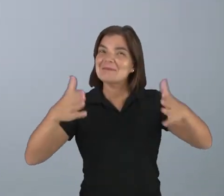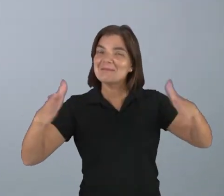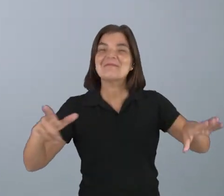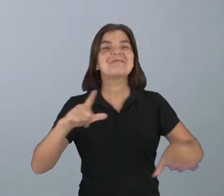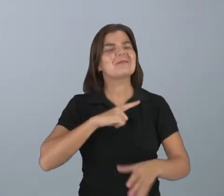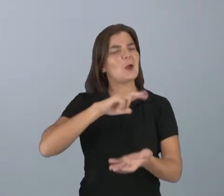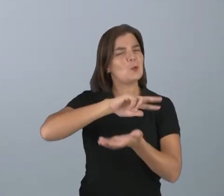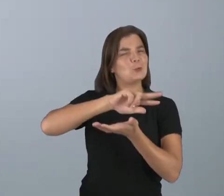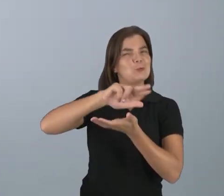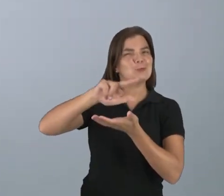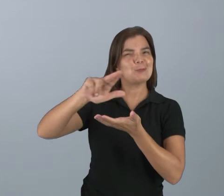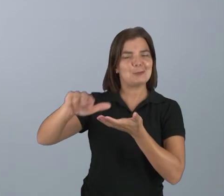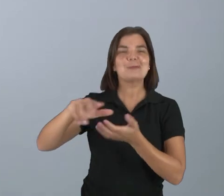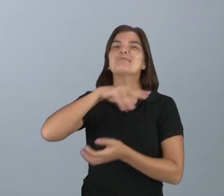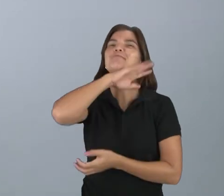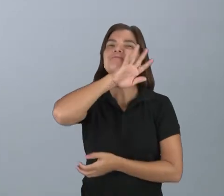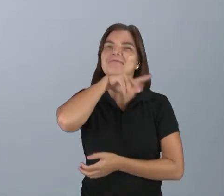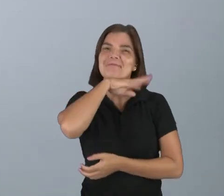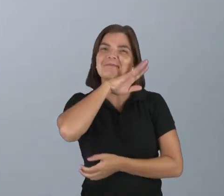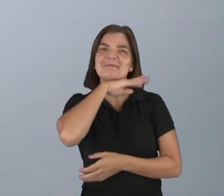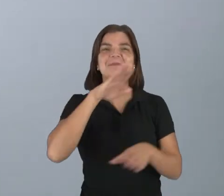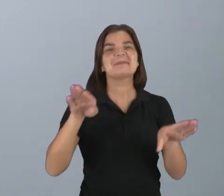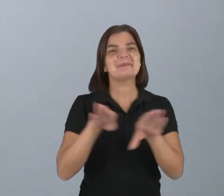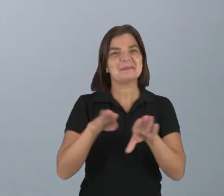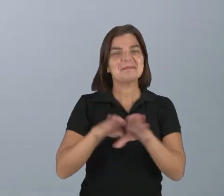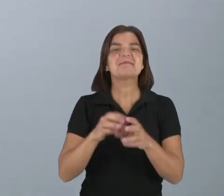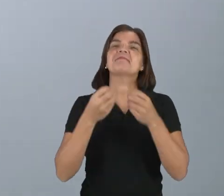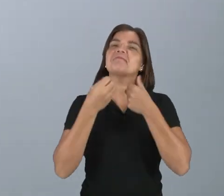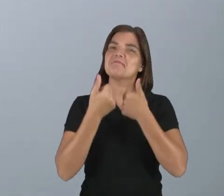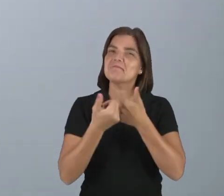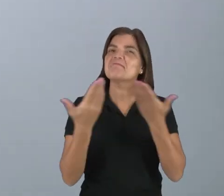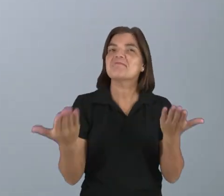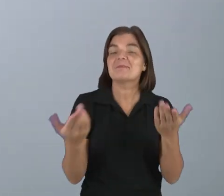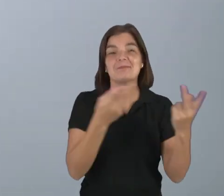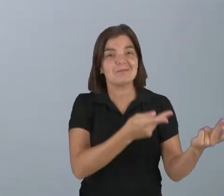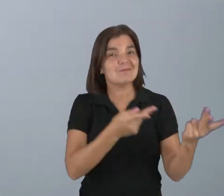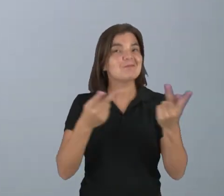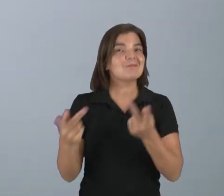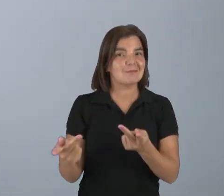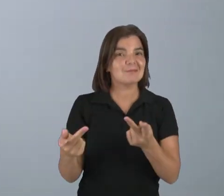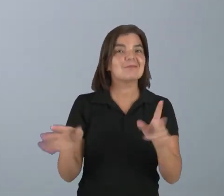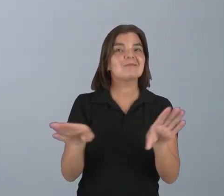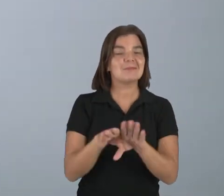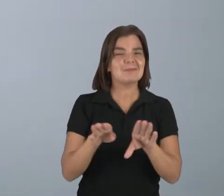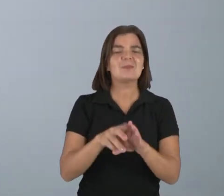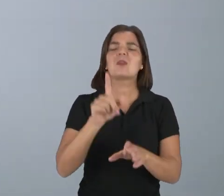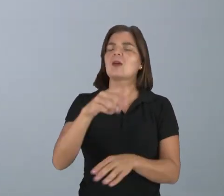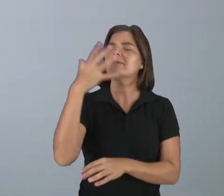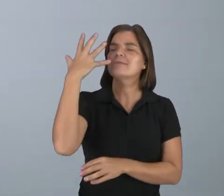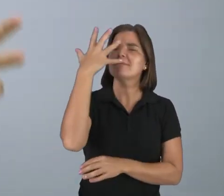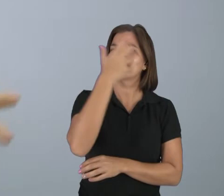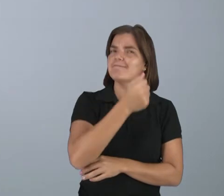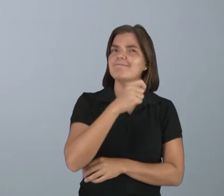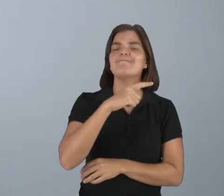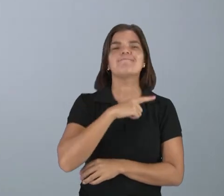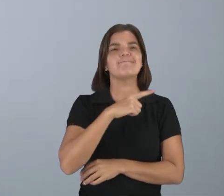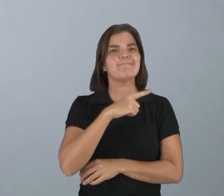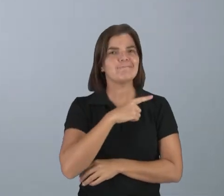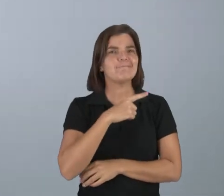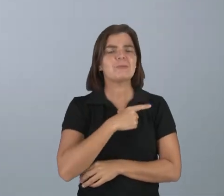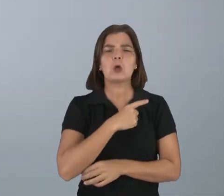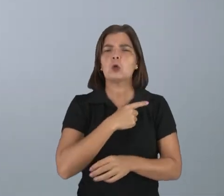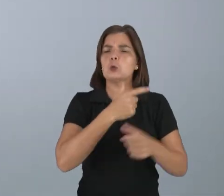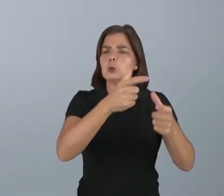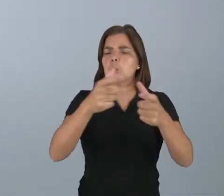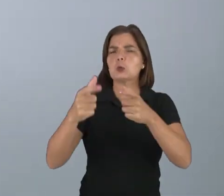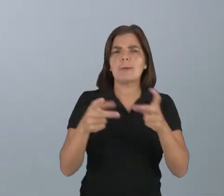uma diversidade de animais que inclusive vale a pena um dia você visitar essa região, que é muito bonita e tem muitas áreas a